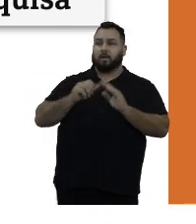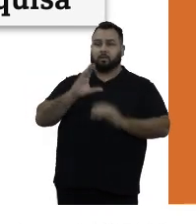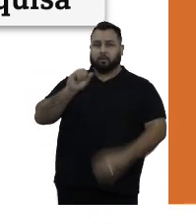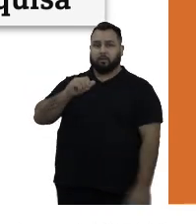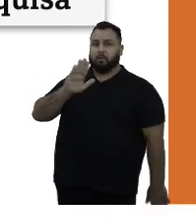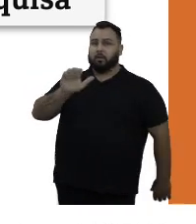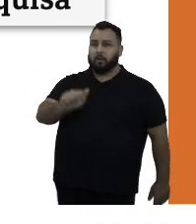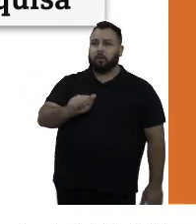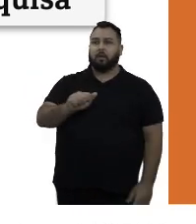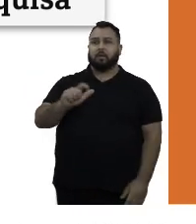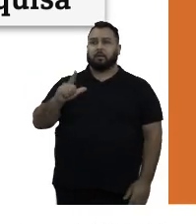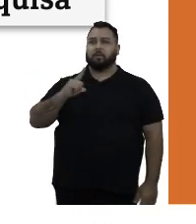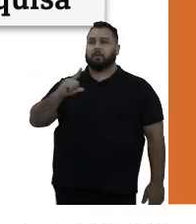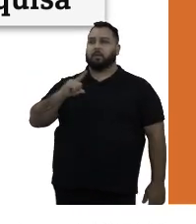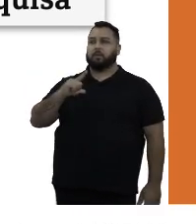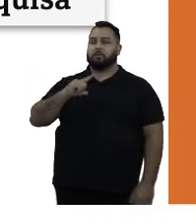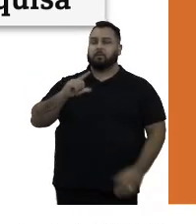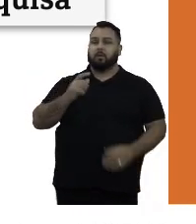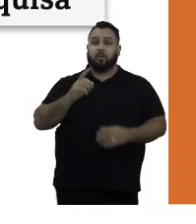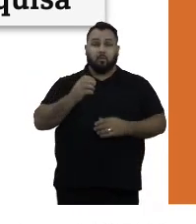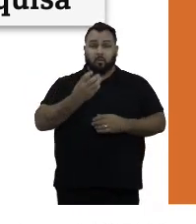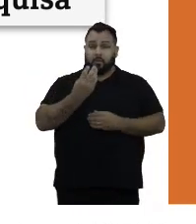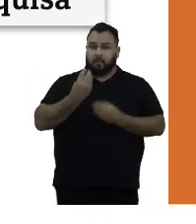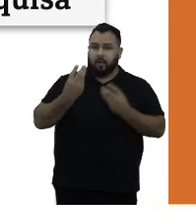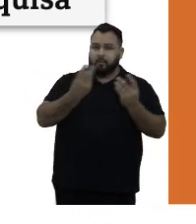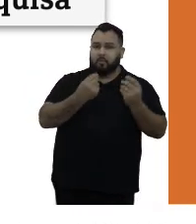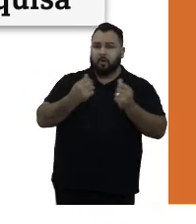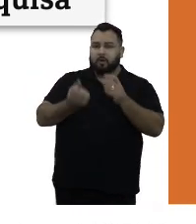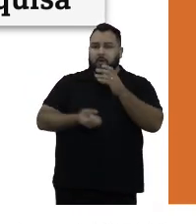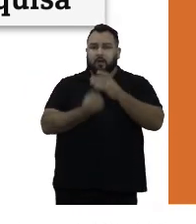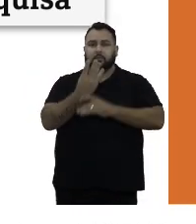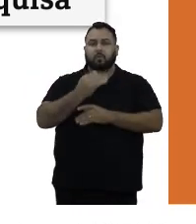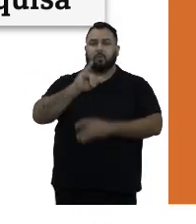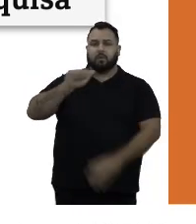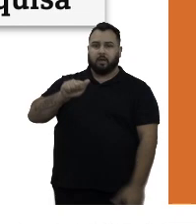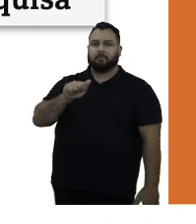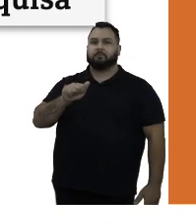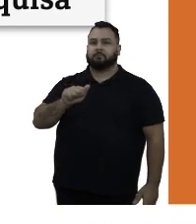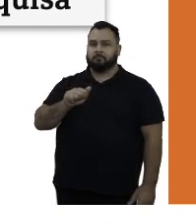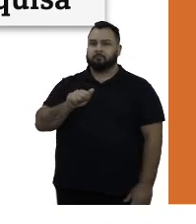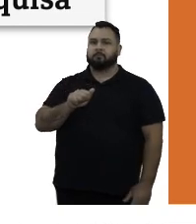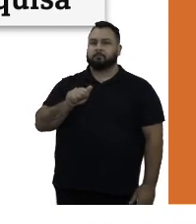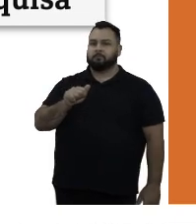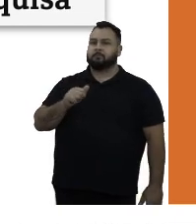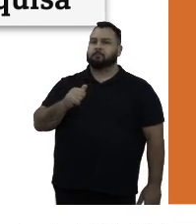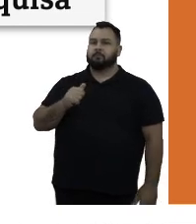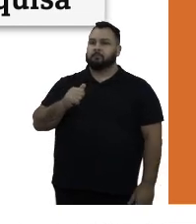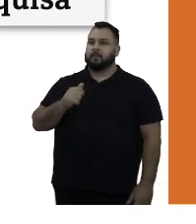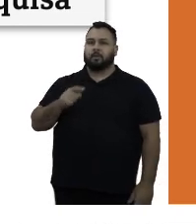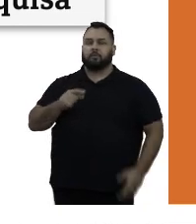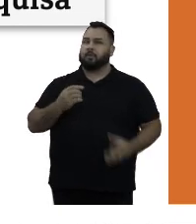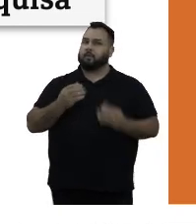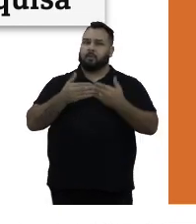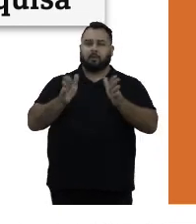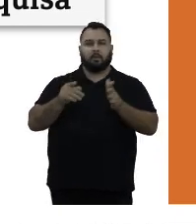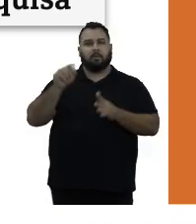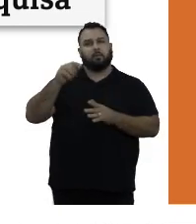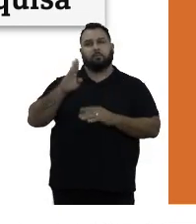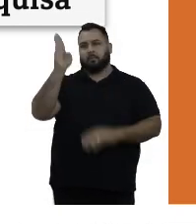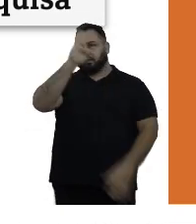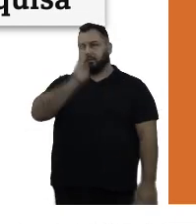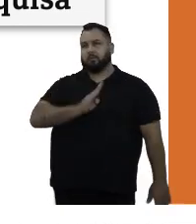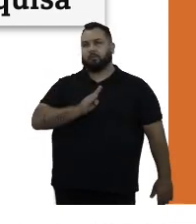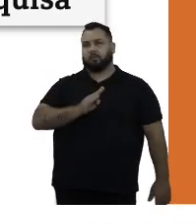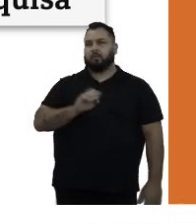um refrigerante com sabor criado por inteligência artificial. Não vai ser lançado no Brasil, né? Ele vai ficar